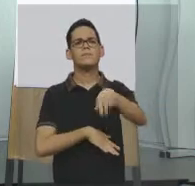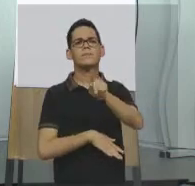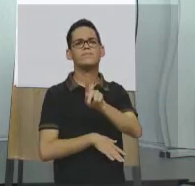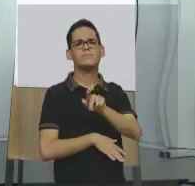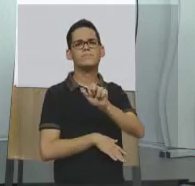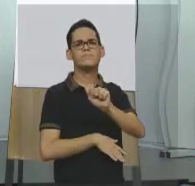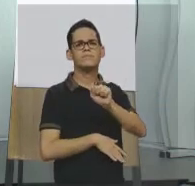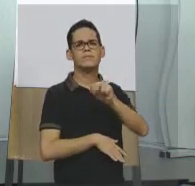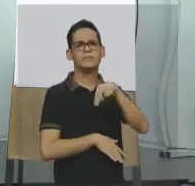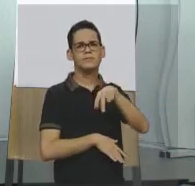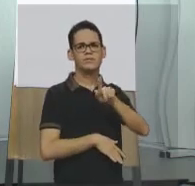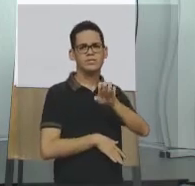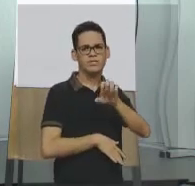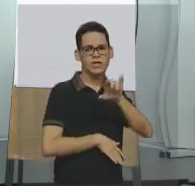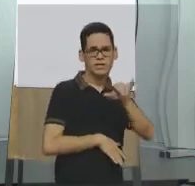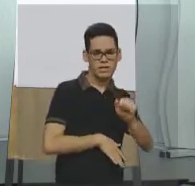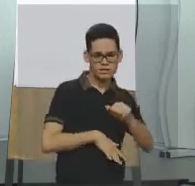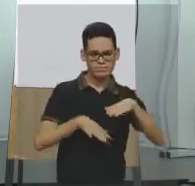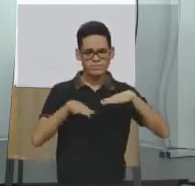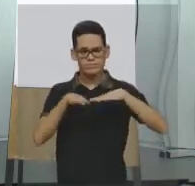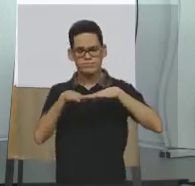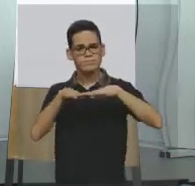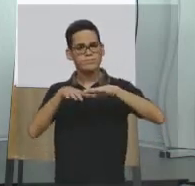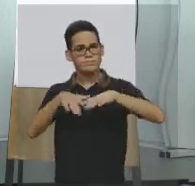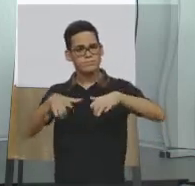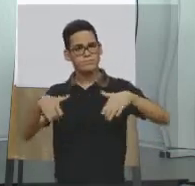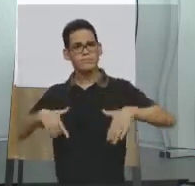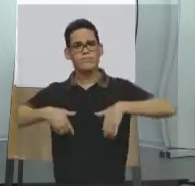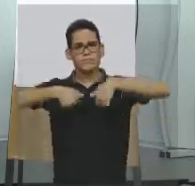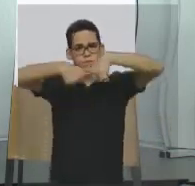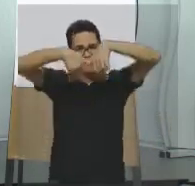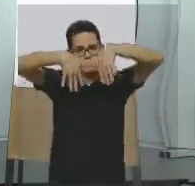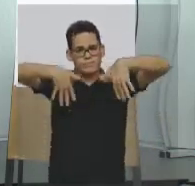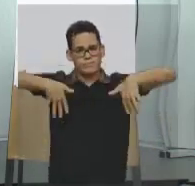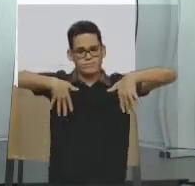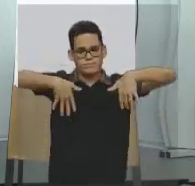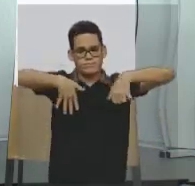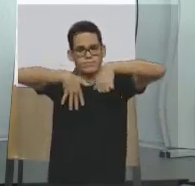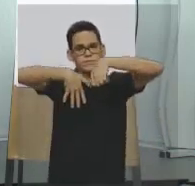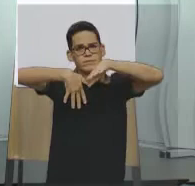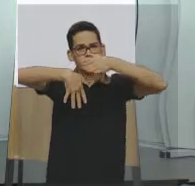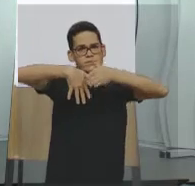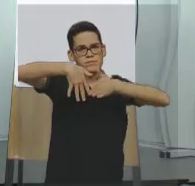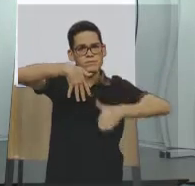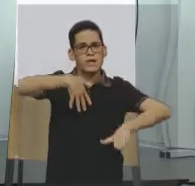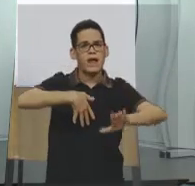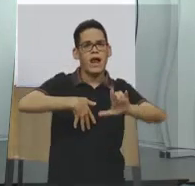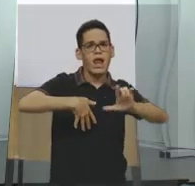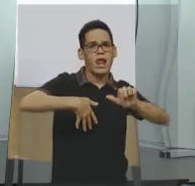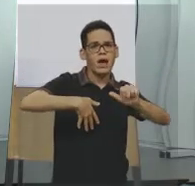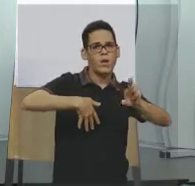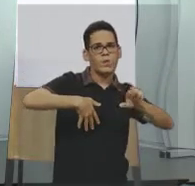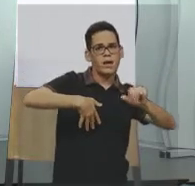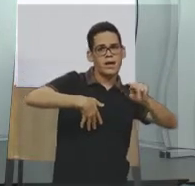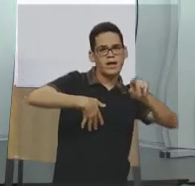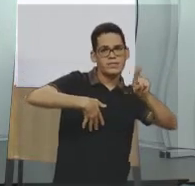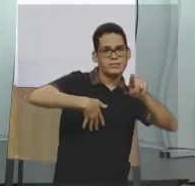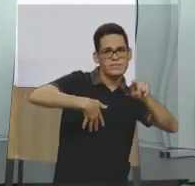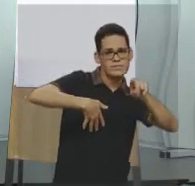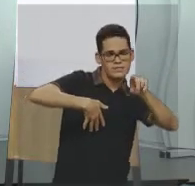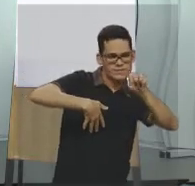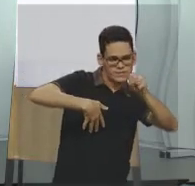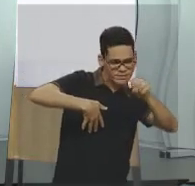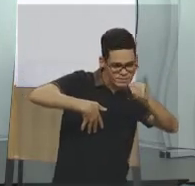teria se dividido em dois primeiro, a Laurásia e Gondwana. E Laurásia e Gondwana, Laurásia seria aquele que fica